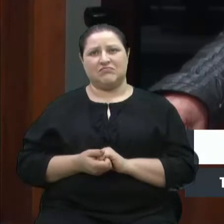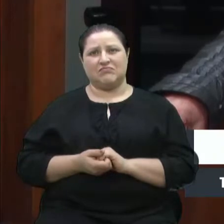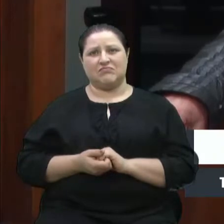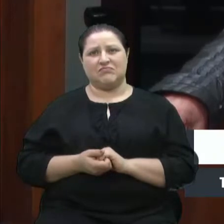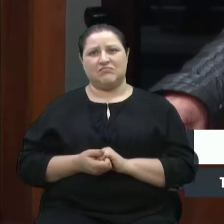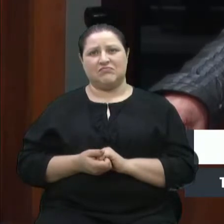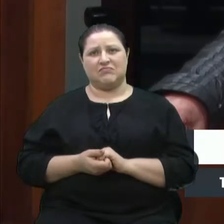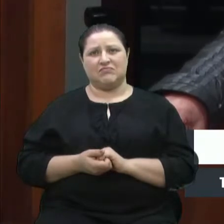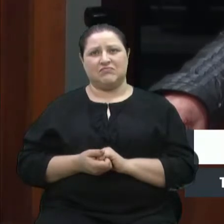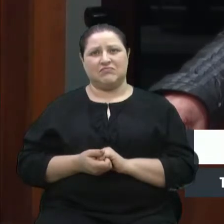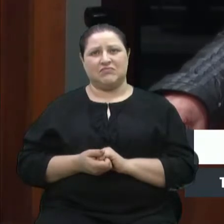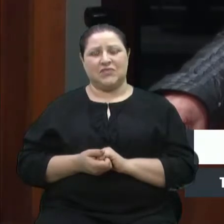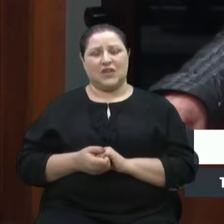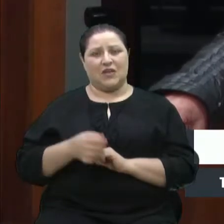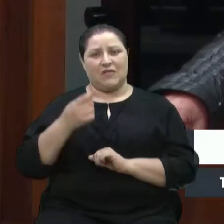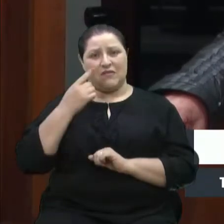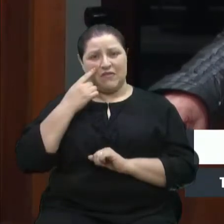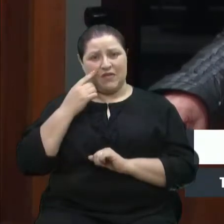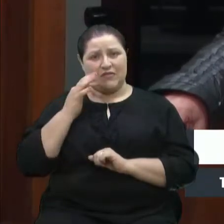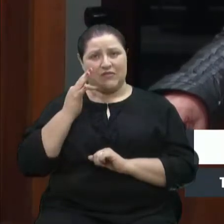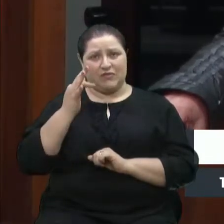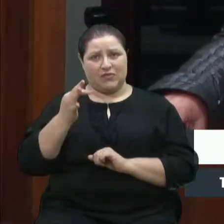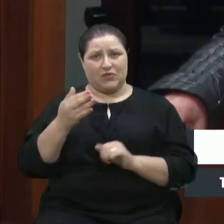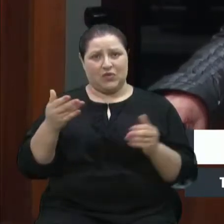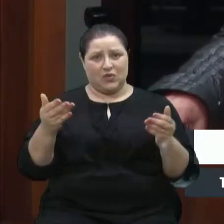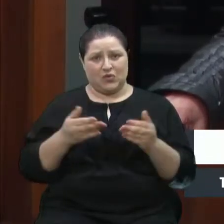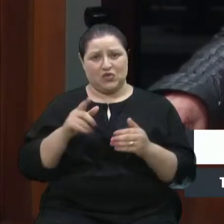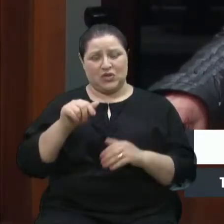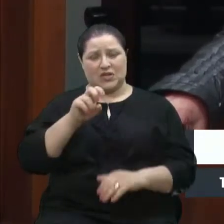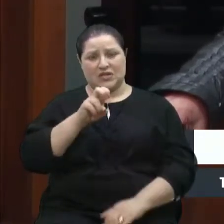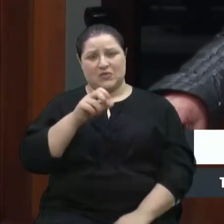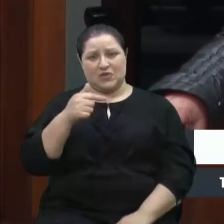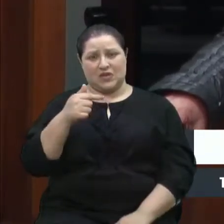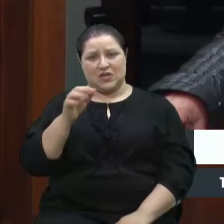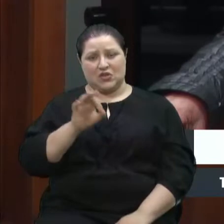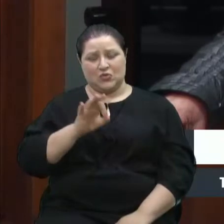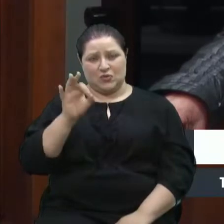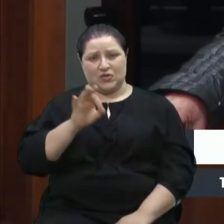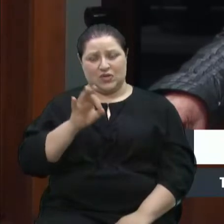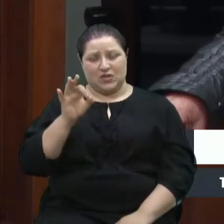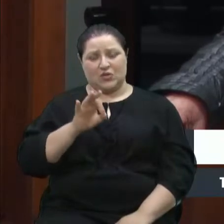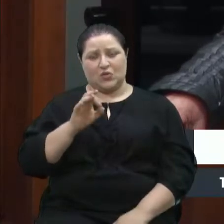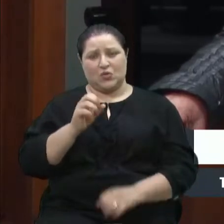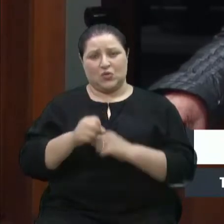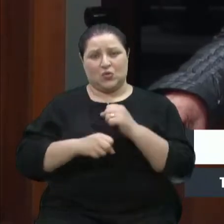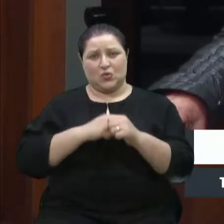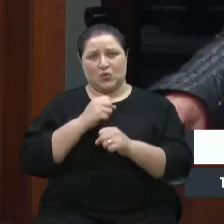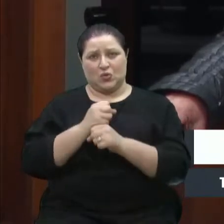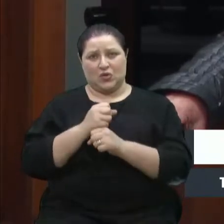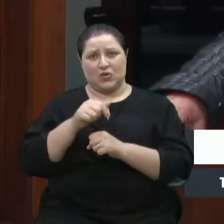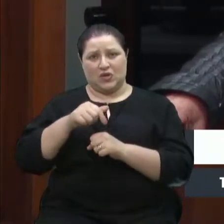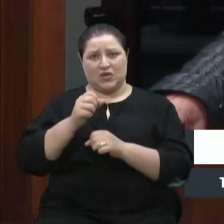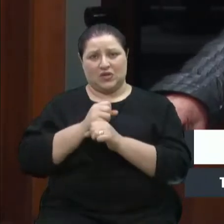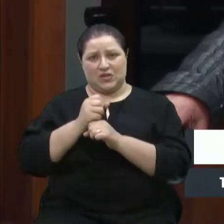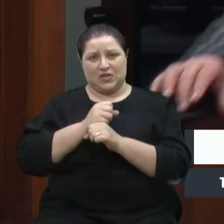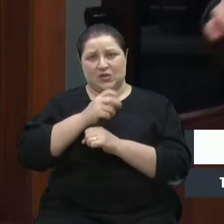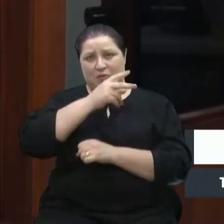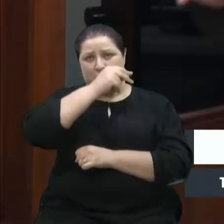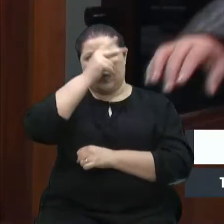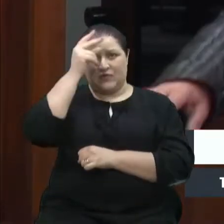a previsão hoje Vereador já tá em 57% da previsão no ano Neste ano o prefeito